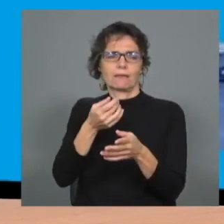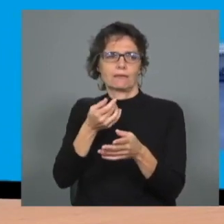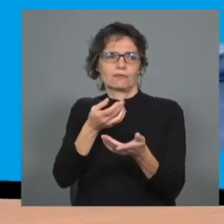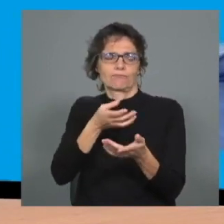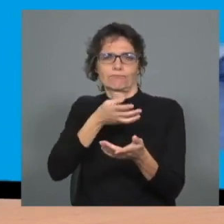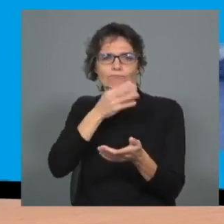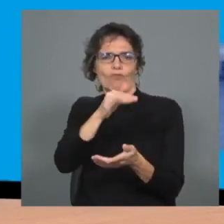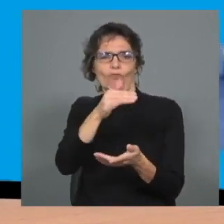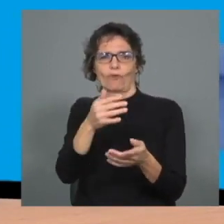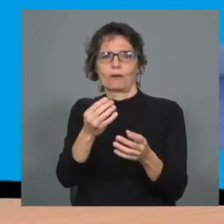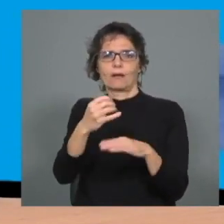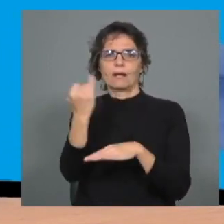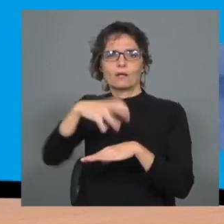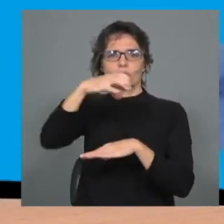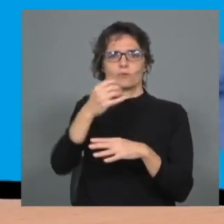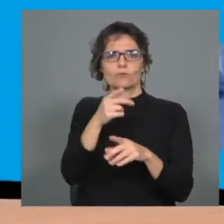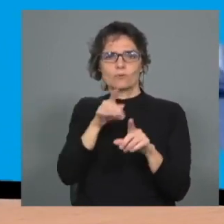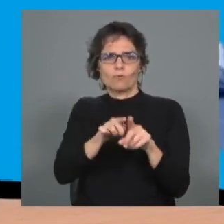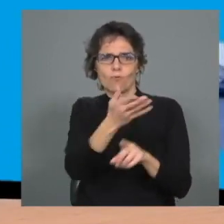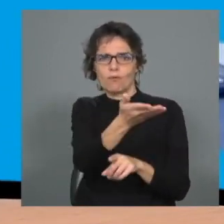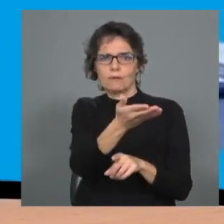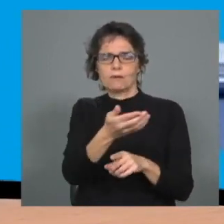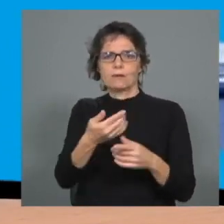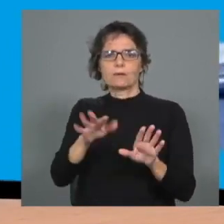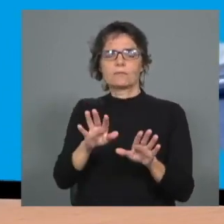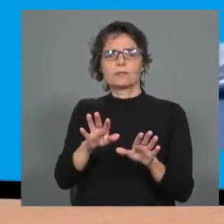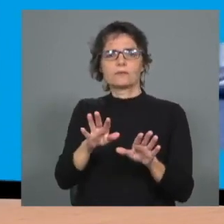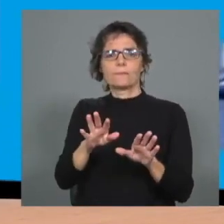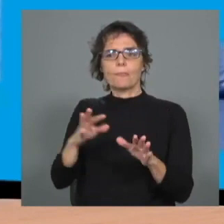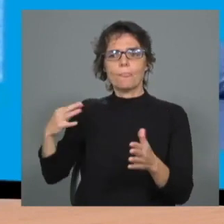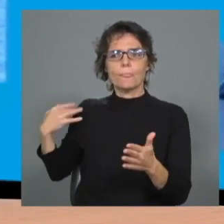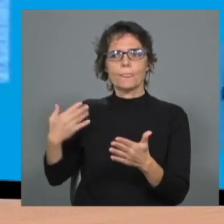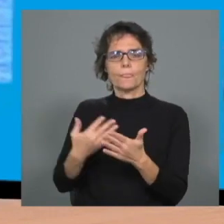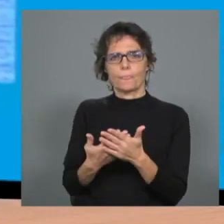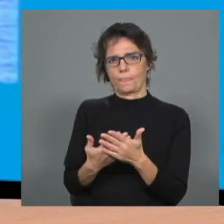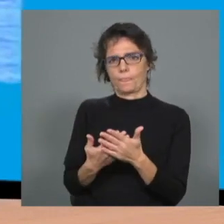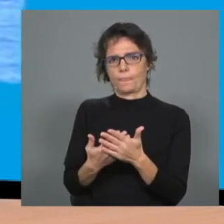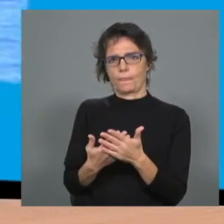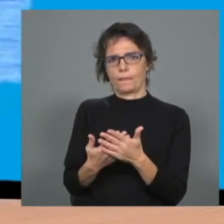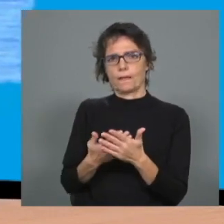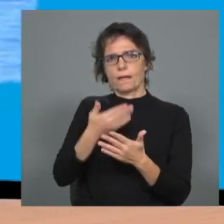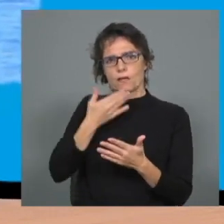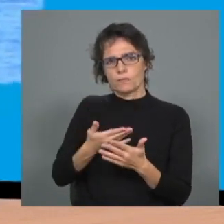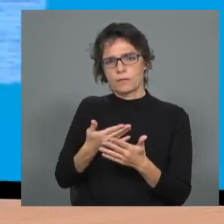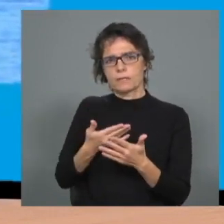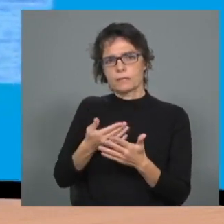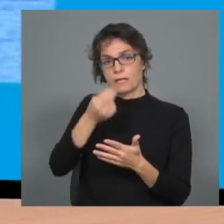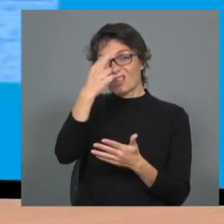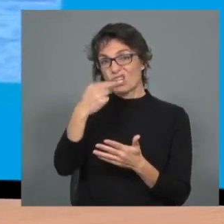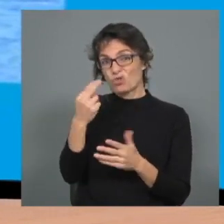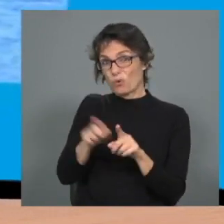Agora, o interessante disso tudo é que, para quem viveu a experiência de história política contemporânea brasileira,